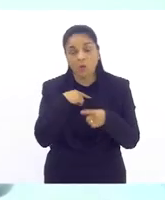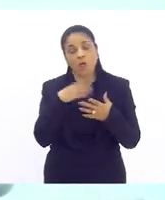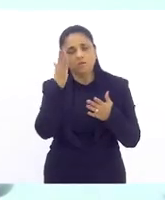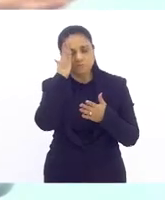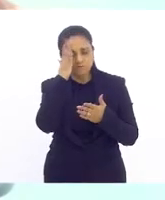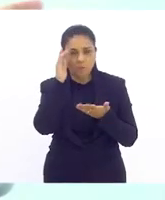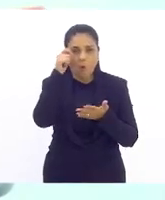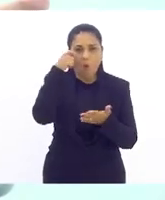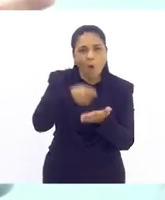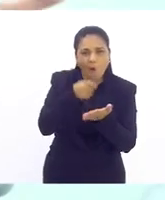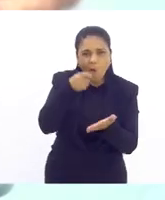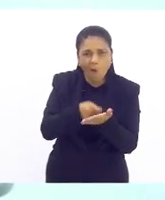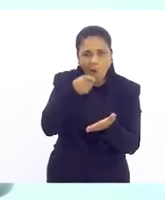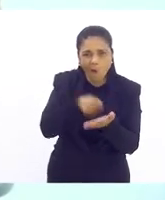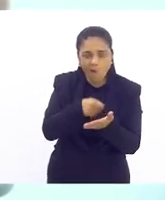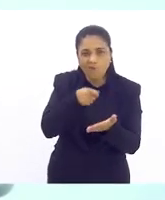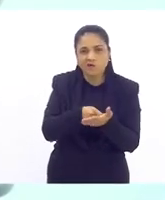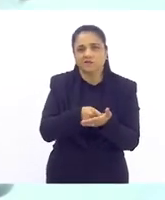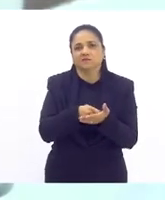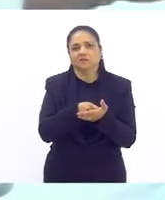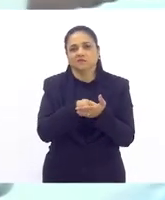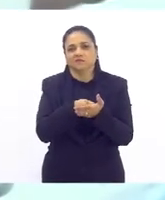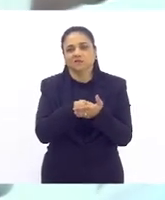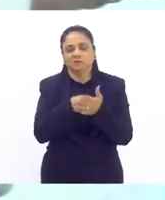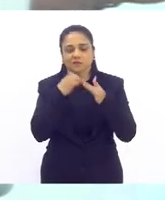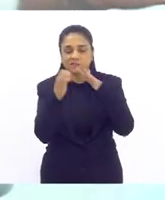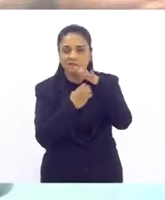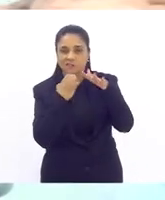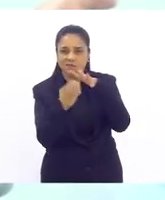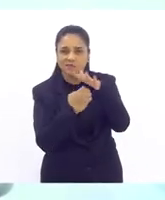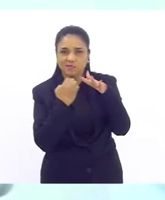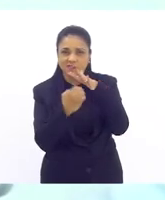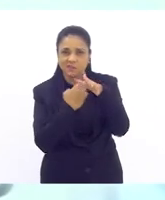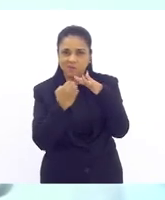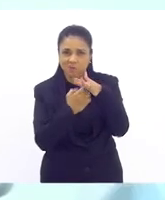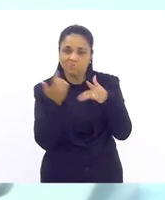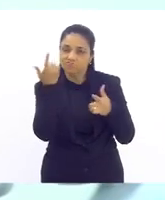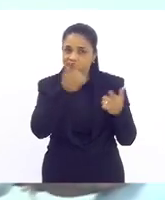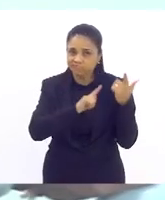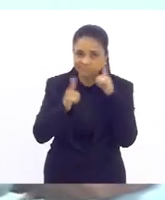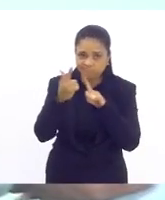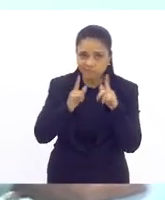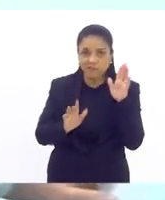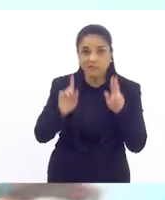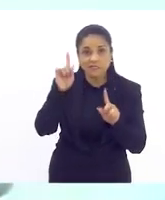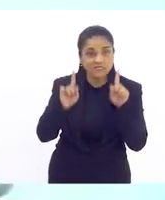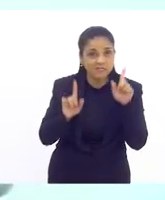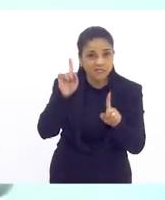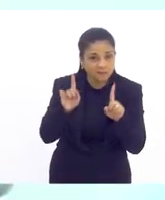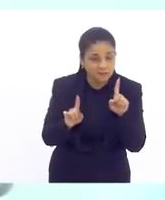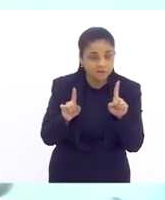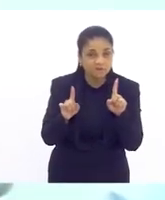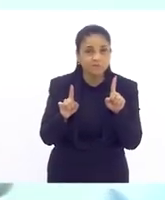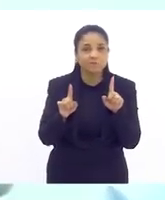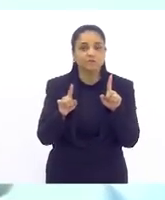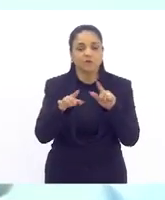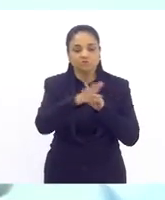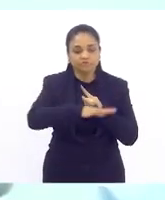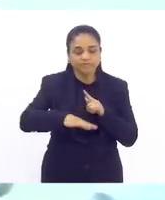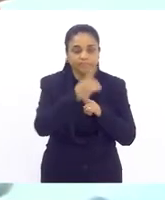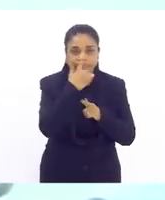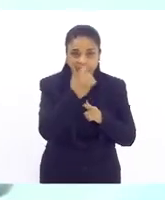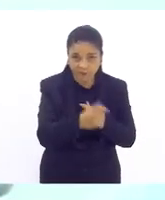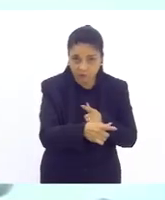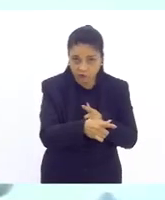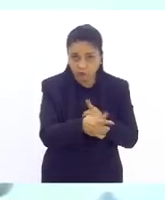das próprias concessionárias que ganharam para gerir os aterros sanitários mas eu acho o Filipe que